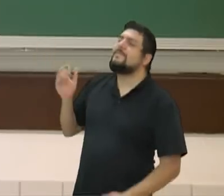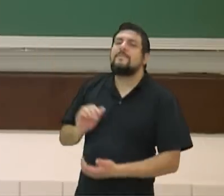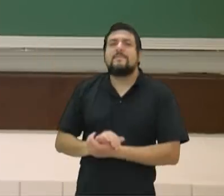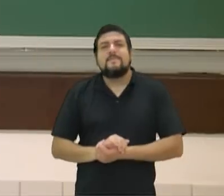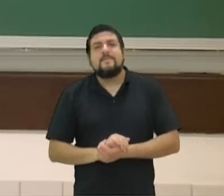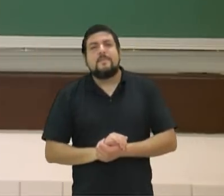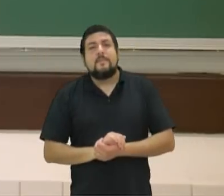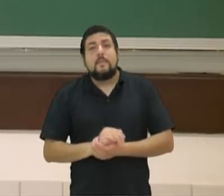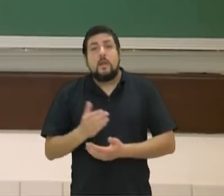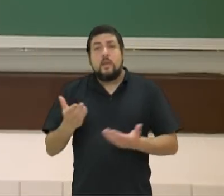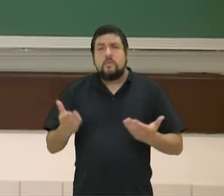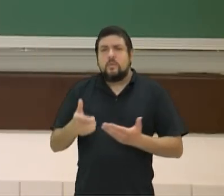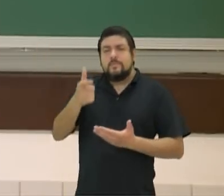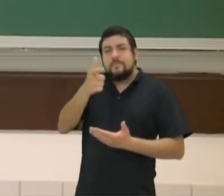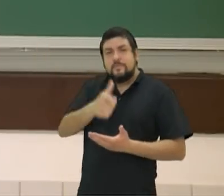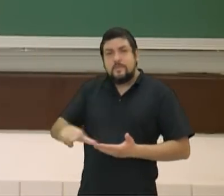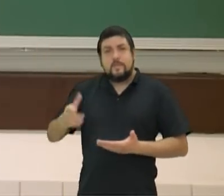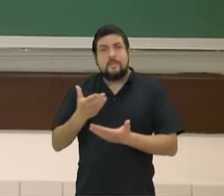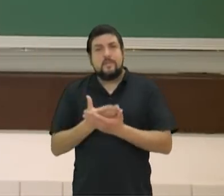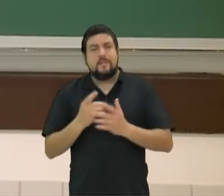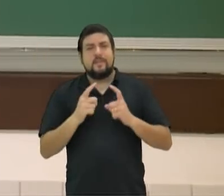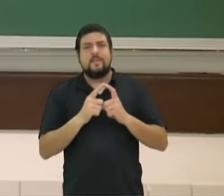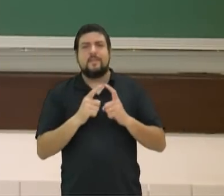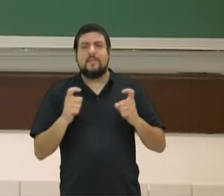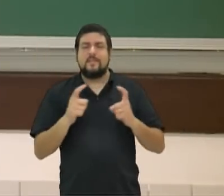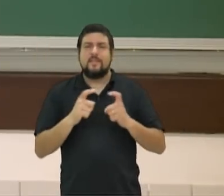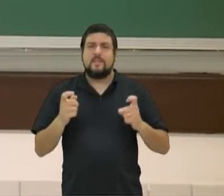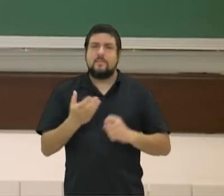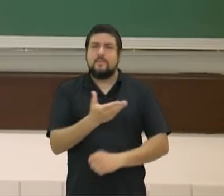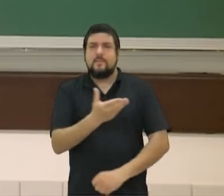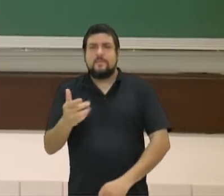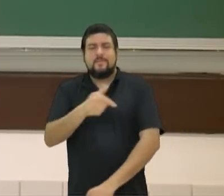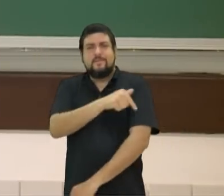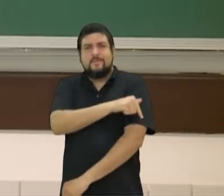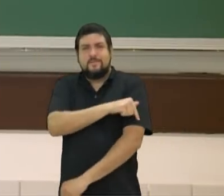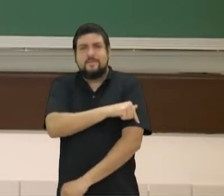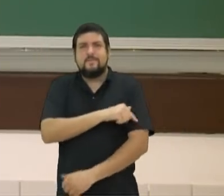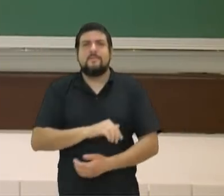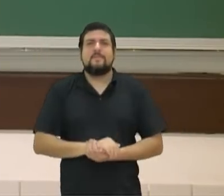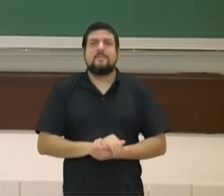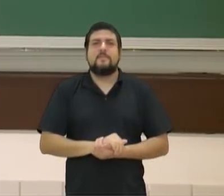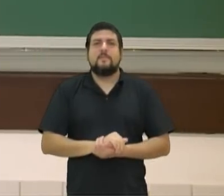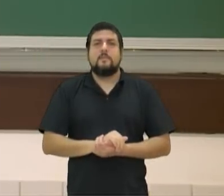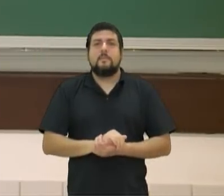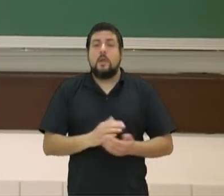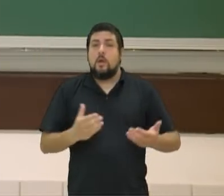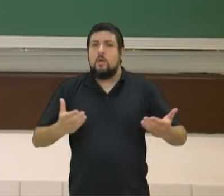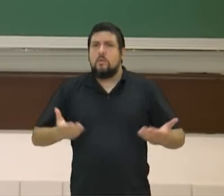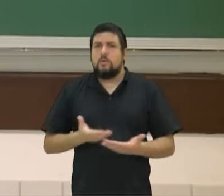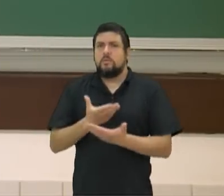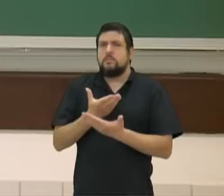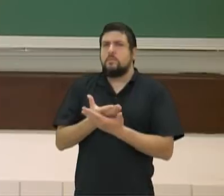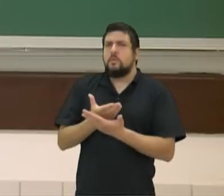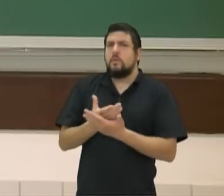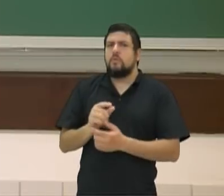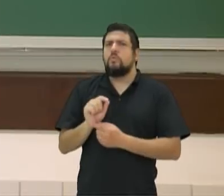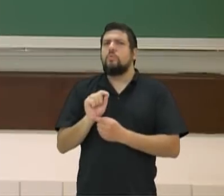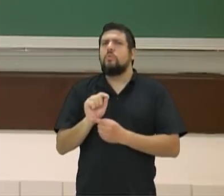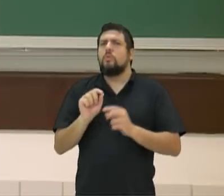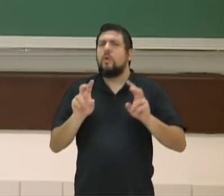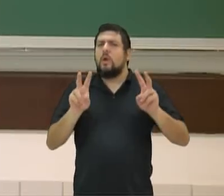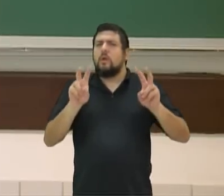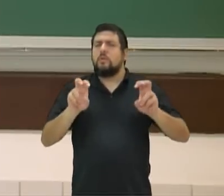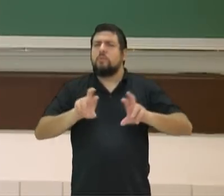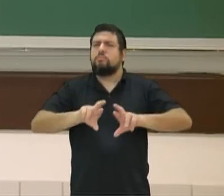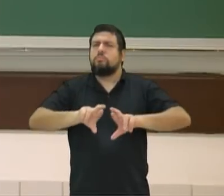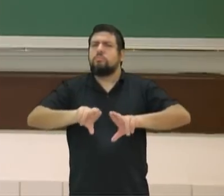aqui para mais uma aula de ciências para vocês que são do 7º ano. Hoje a aula é sobre assuntos